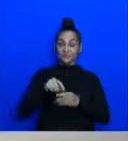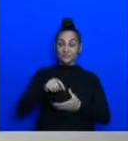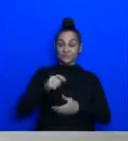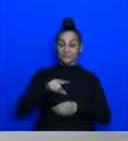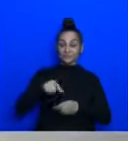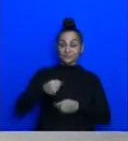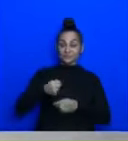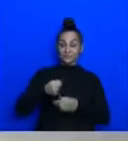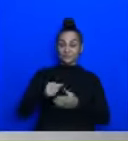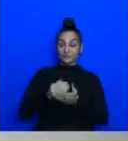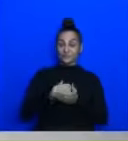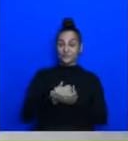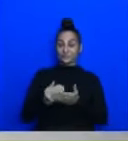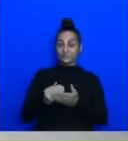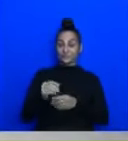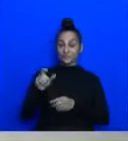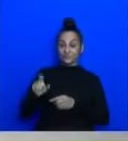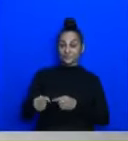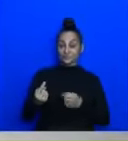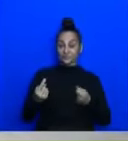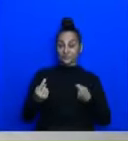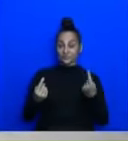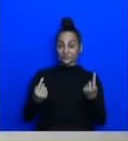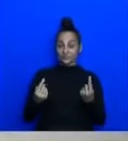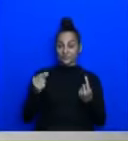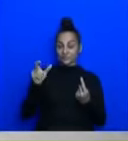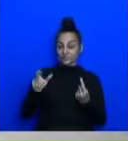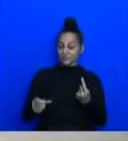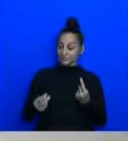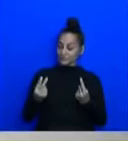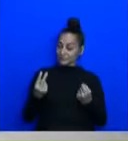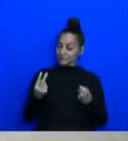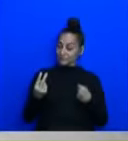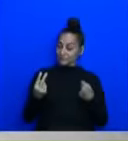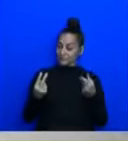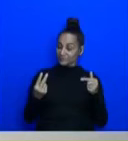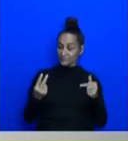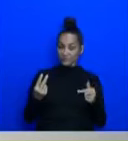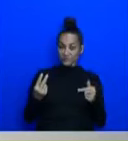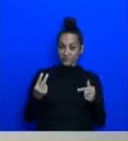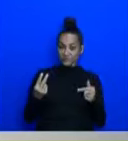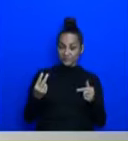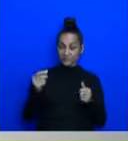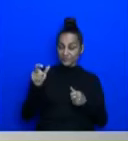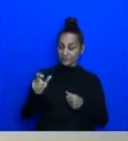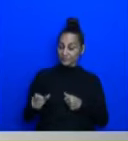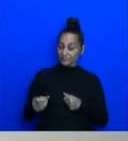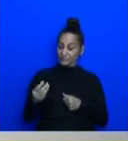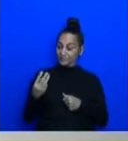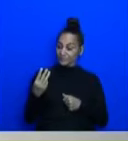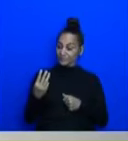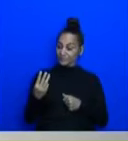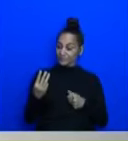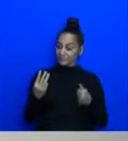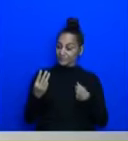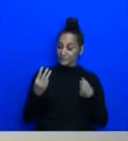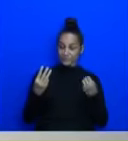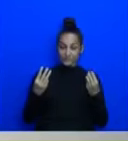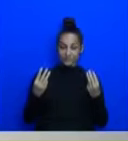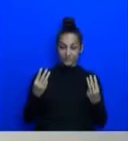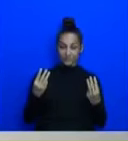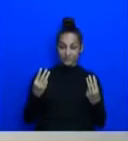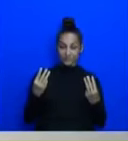sorteados. Coluna 1, número 1. Coluna 2, 7. Coluna 3,